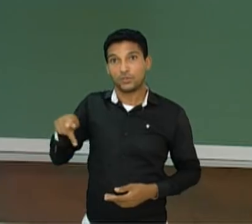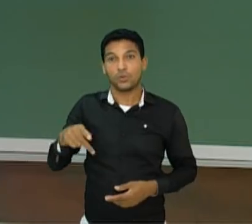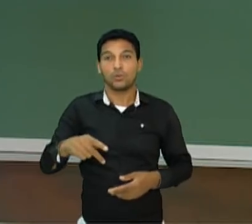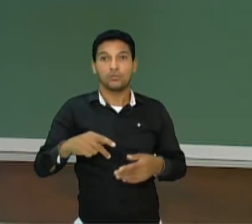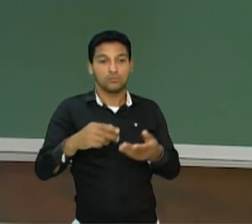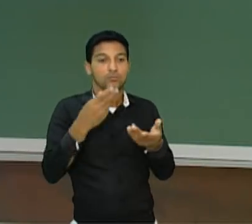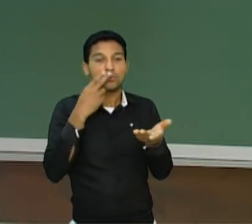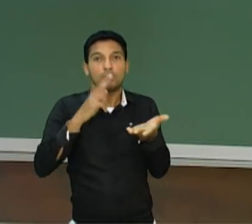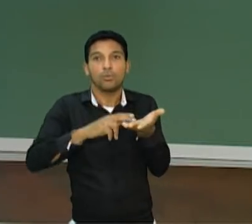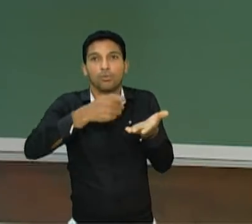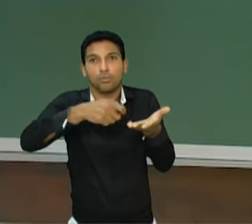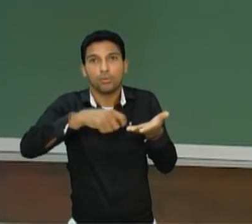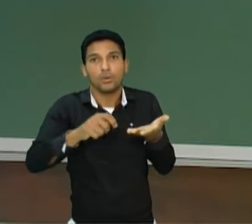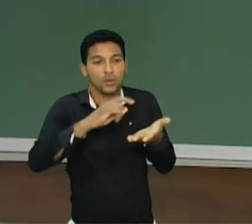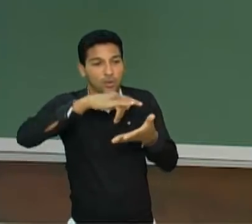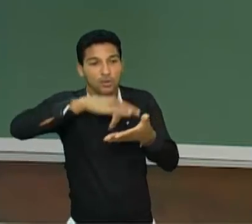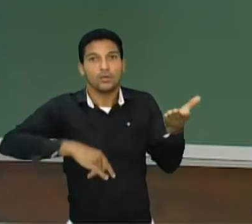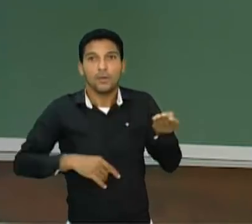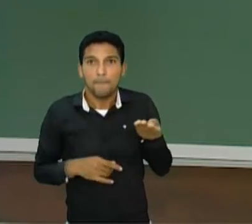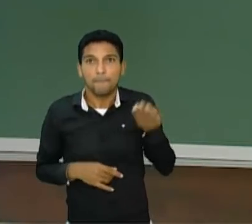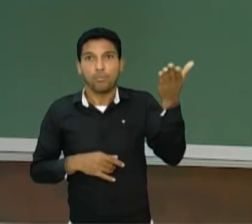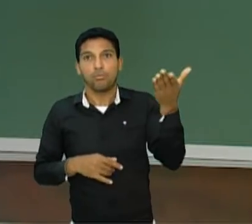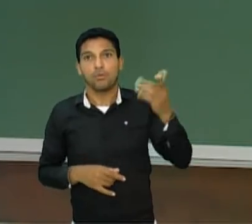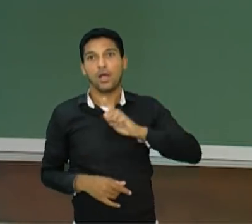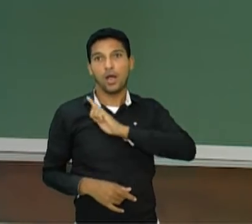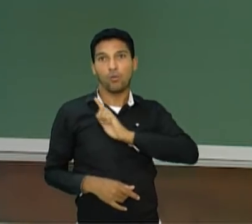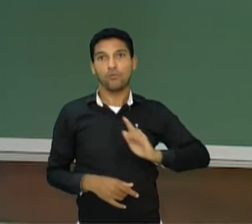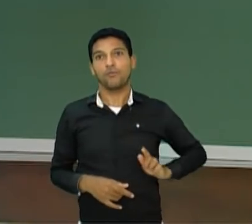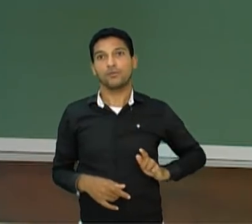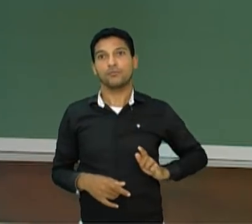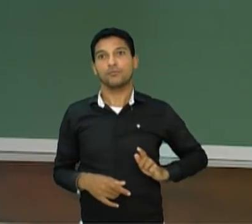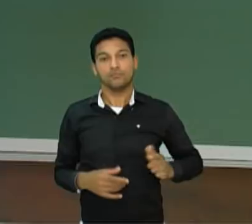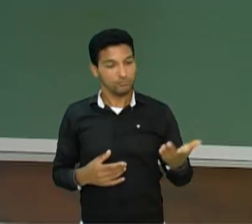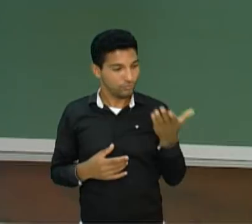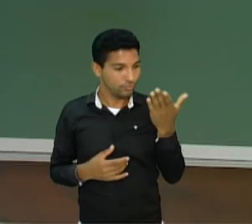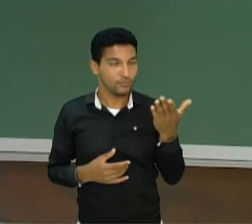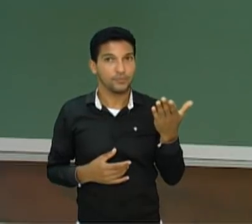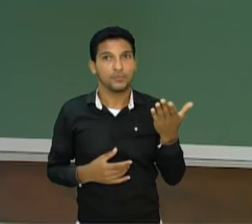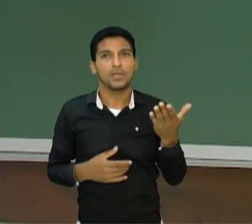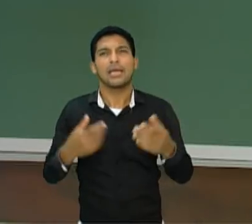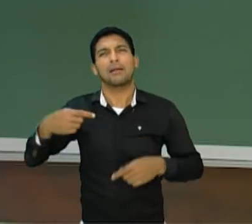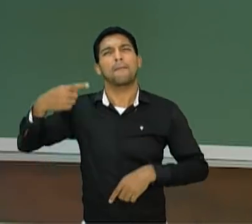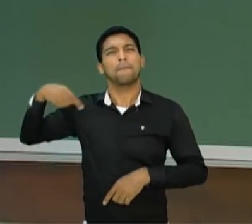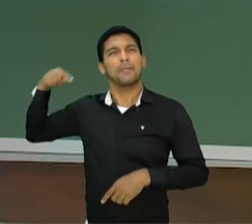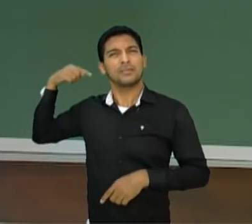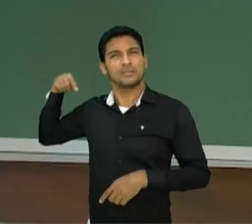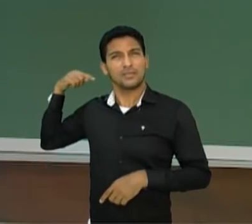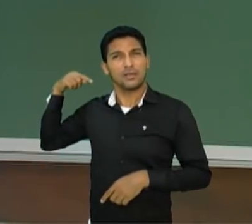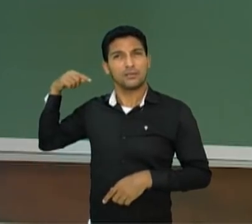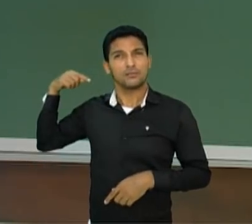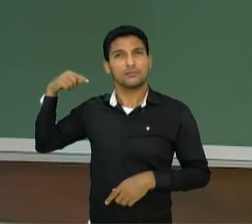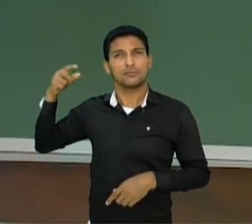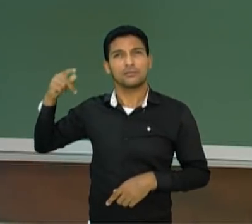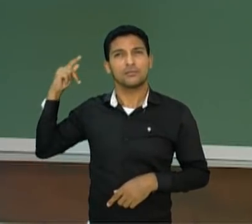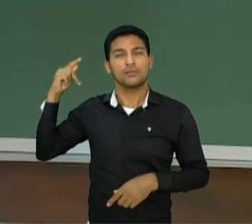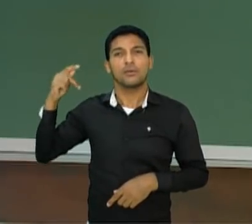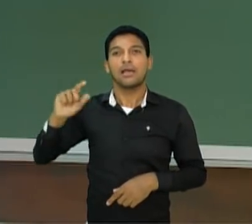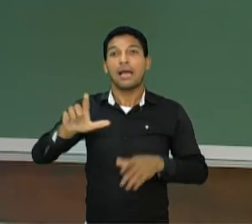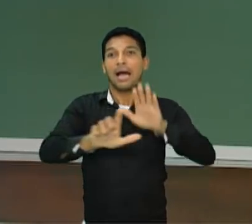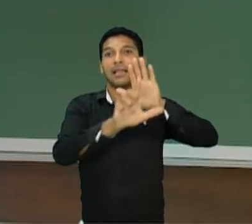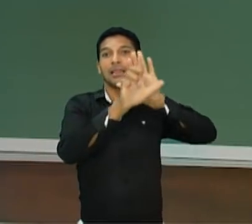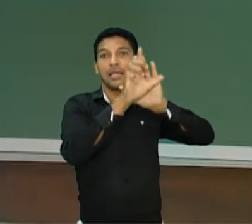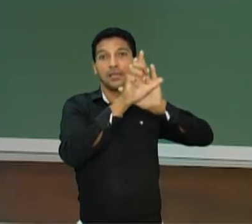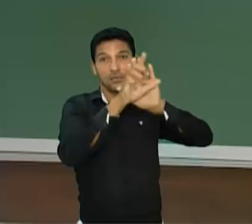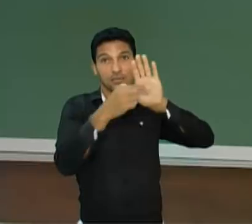que ele pudesse abrir essa exceção, para que o governo autorizasse essa turma. Ok? Mas antes da gente aprofundar, eu quero